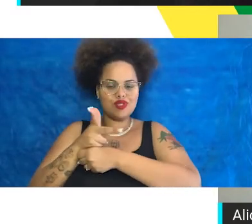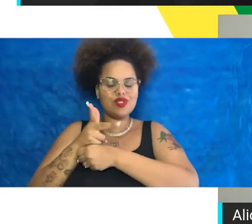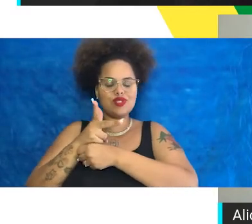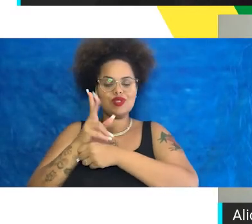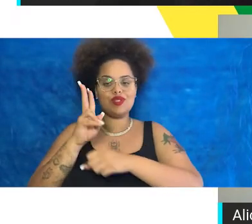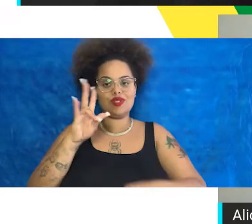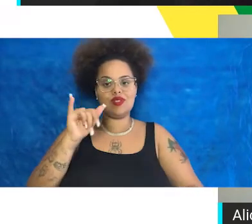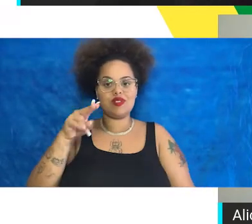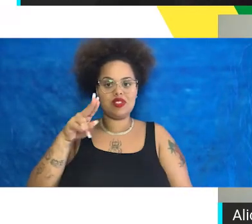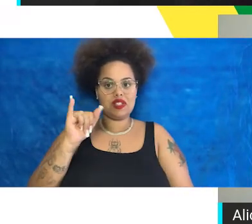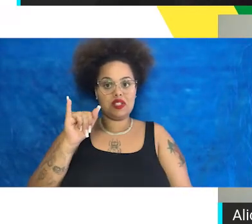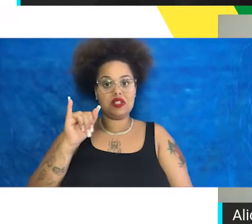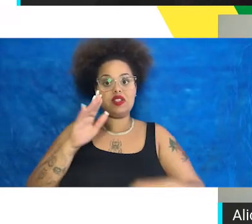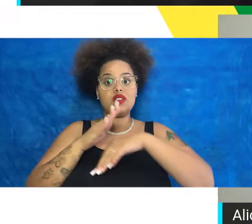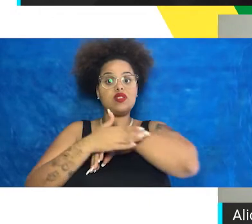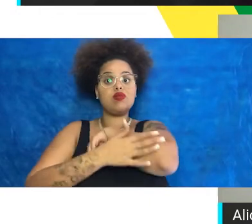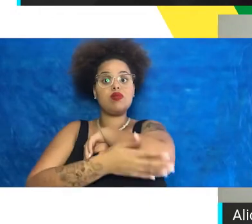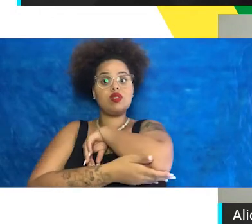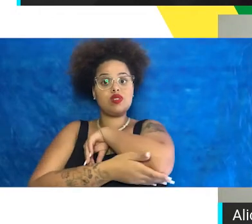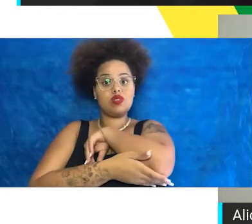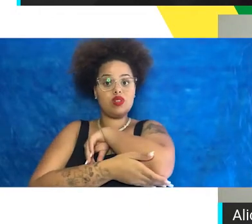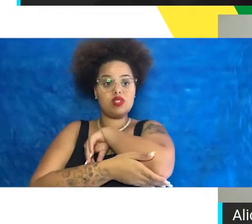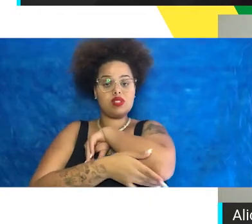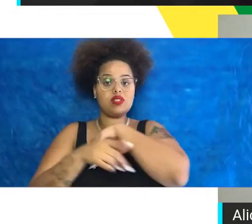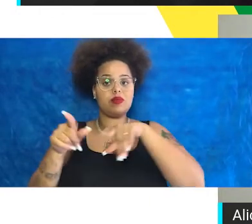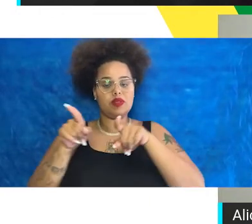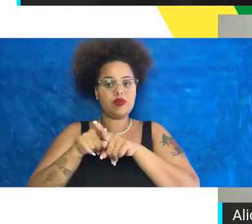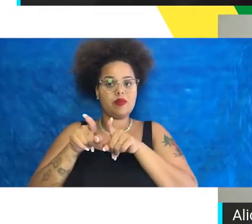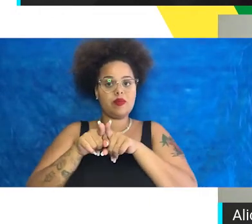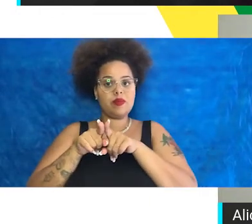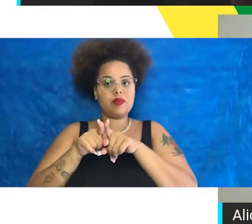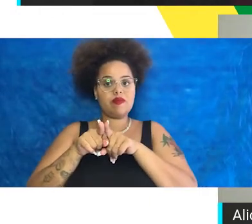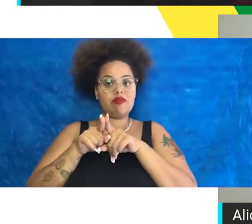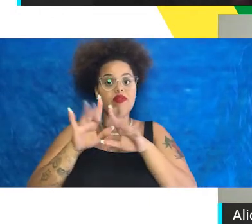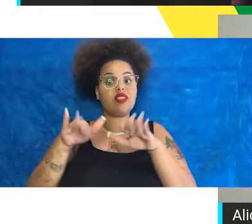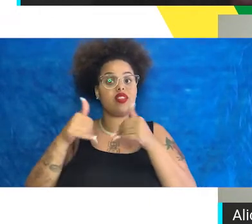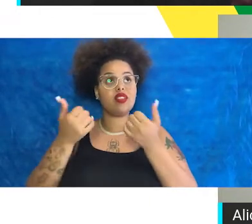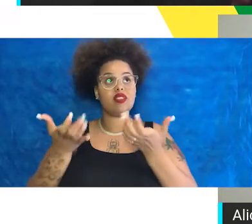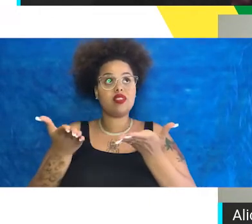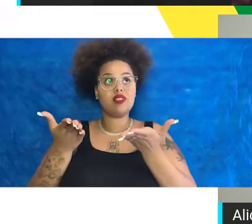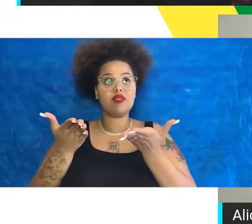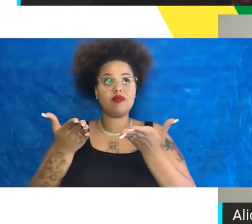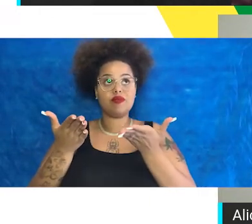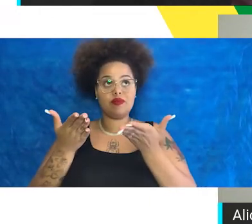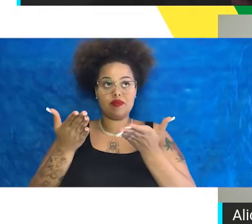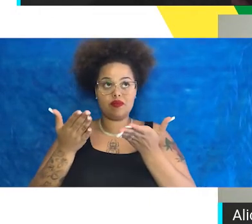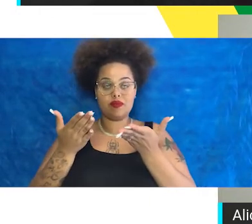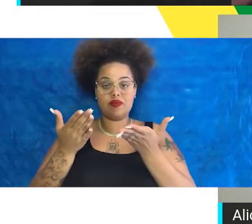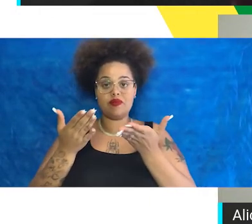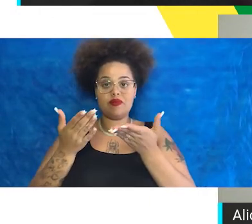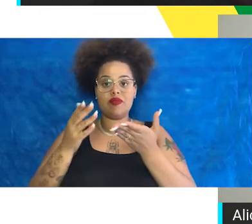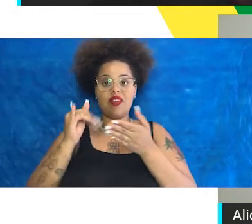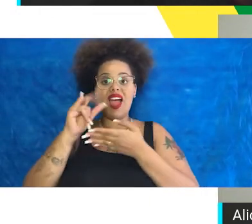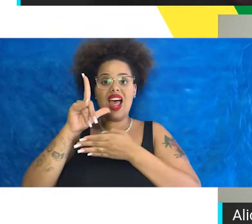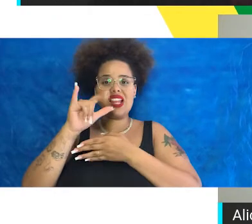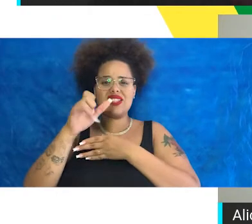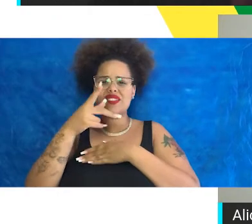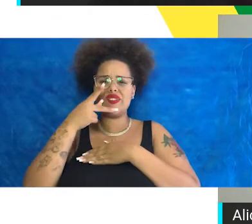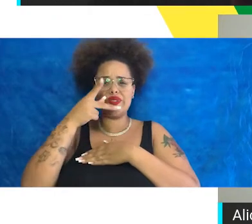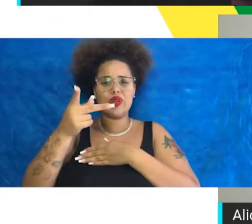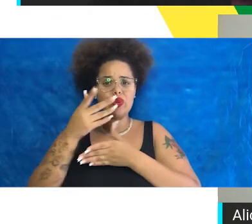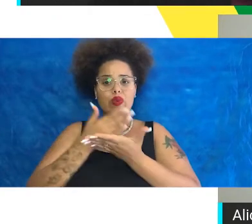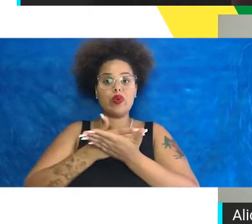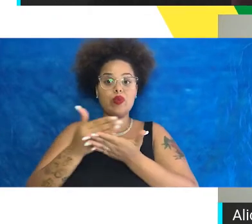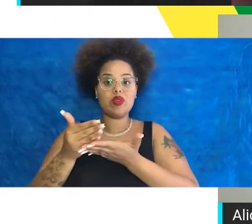aí, ó. Aqui nos bastidores, mas também vai para a tela. Então, assim, falar que a Alice falou isso no começo, mas